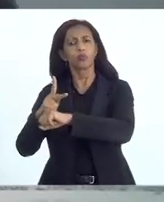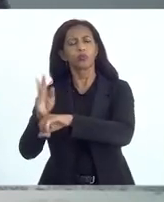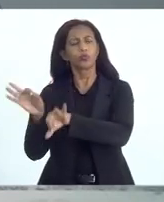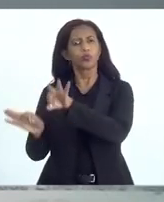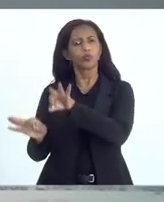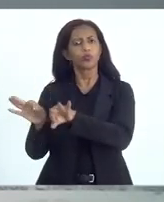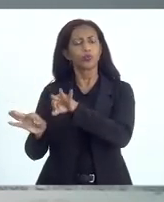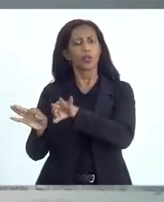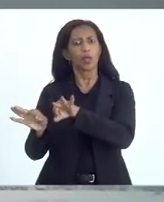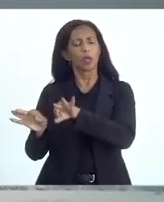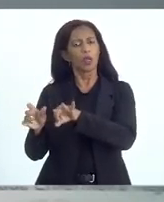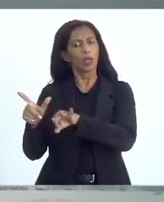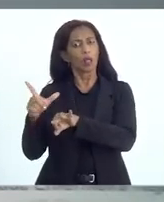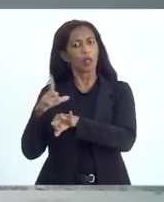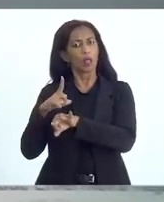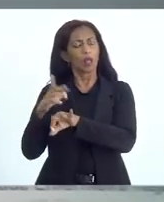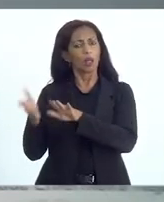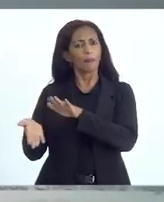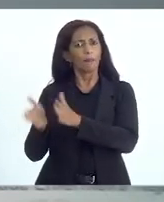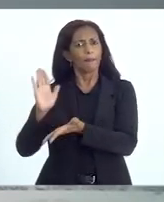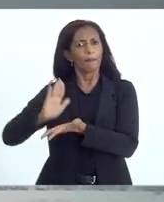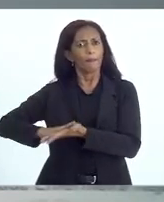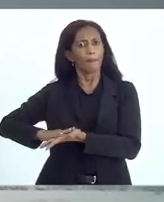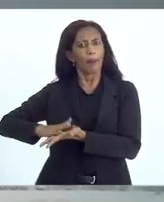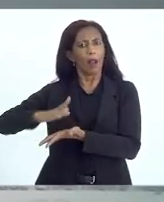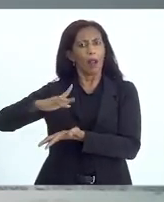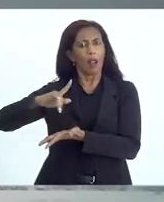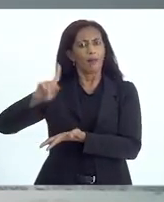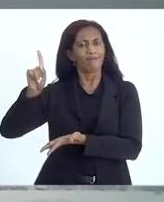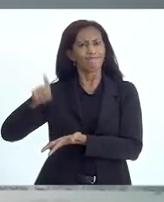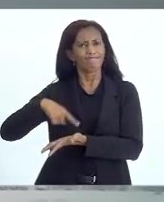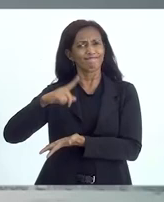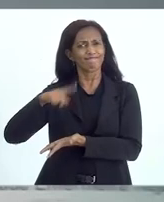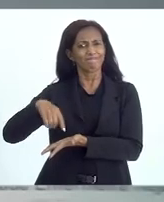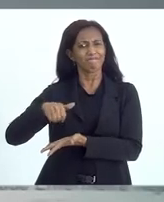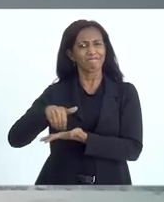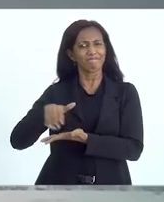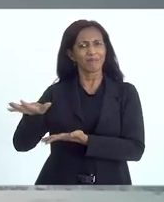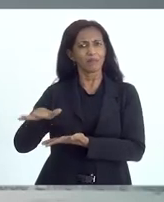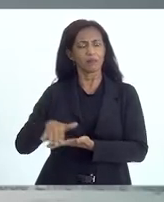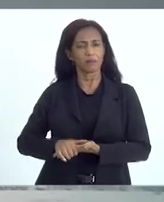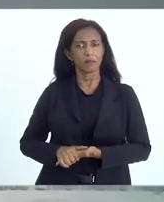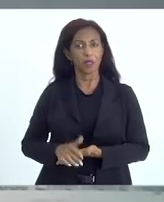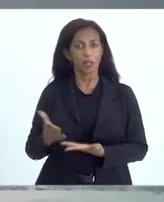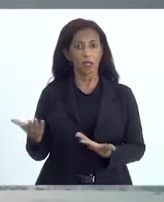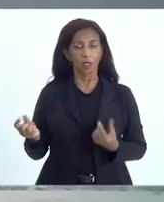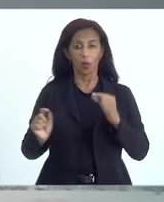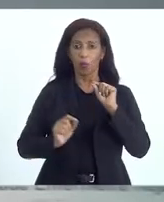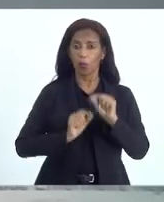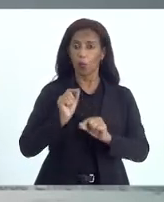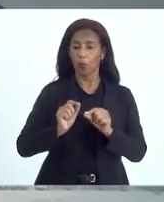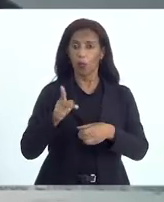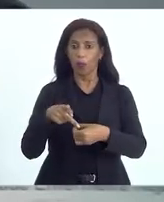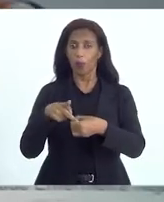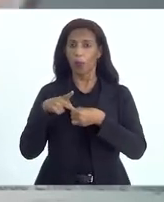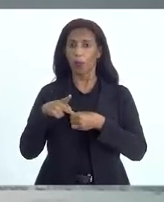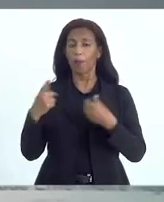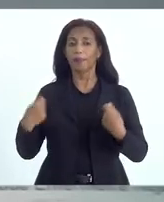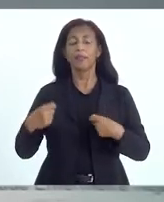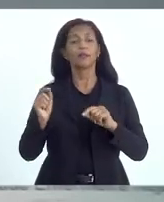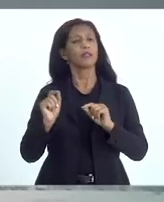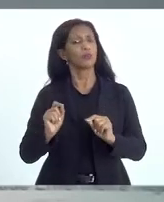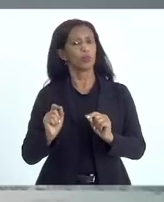tiveram a sua demanda rejeitada e não quer que o procurador é preciso esse